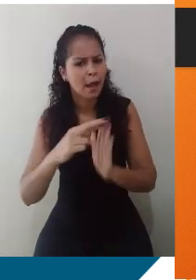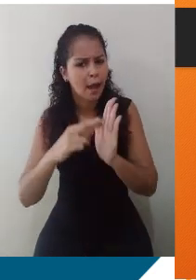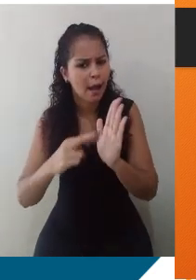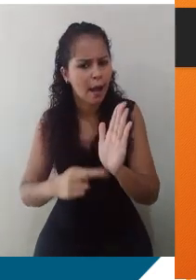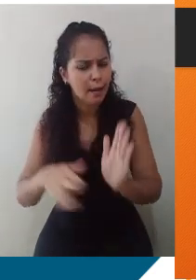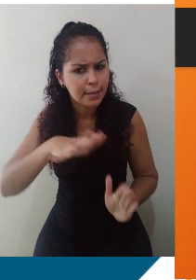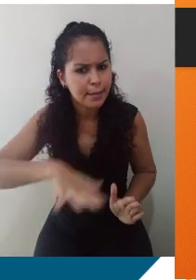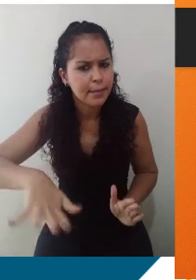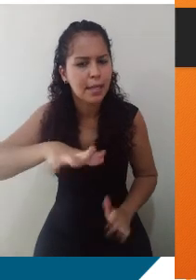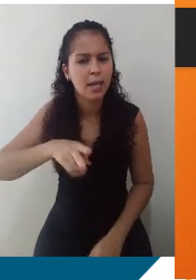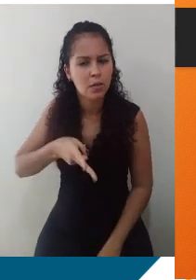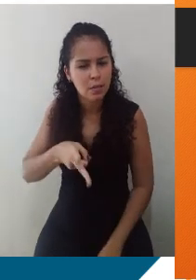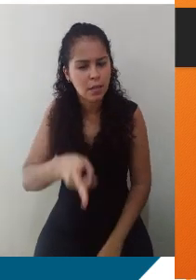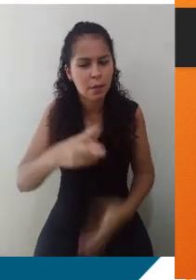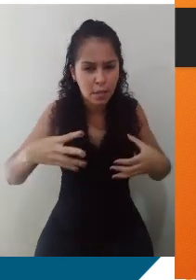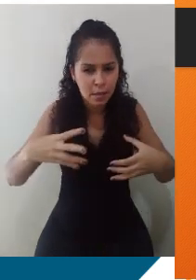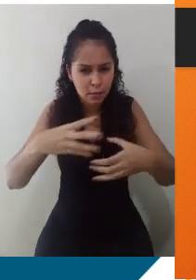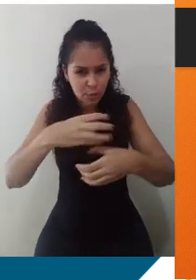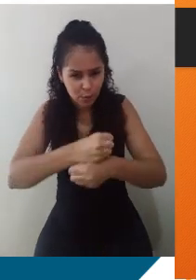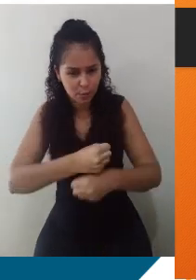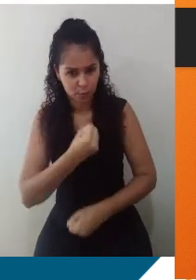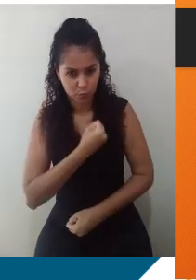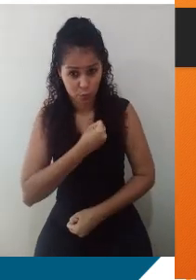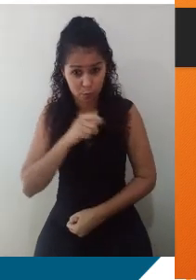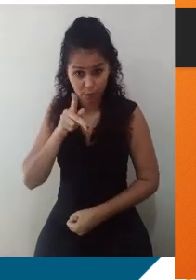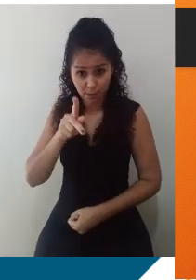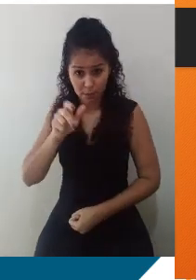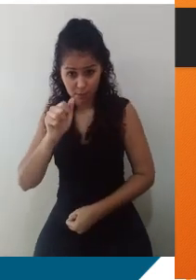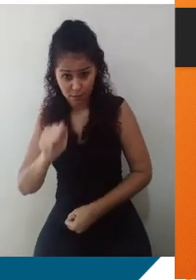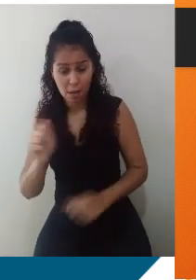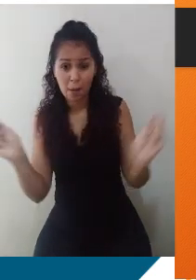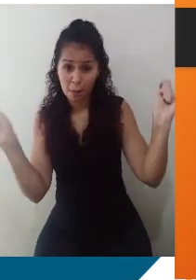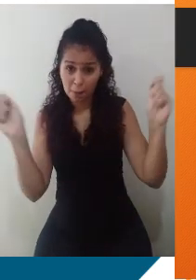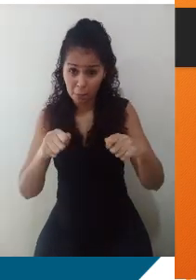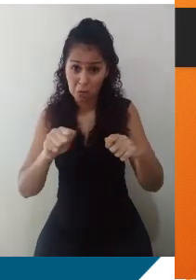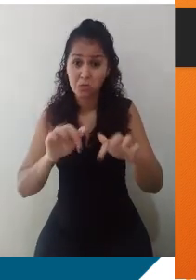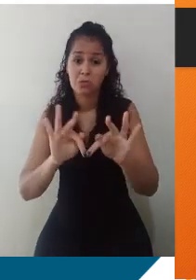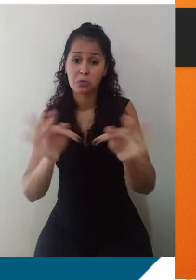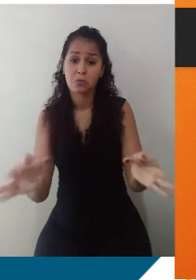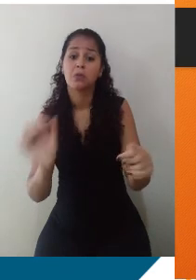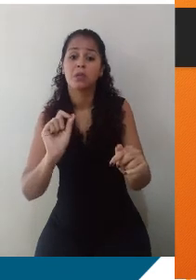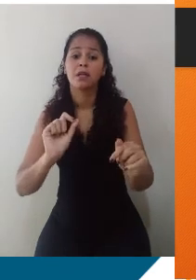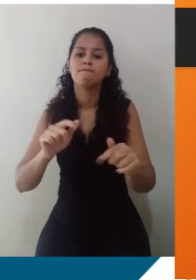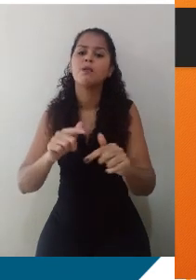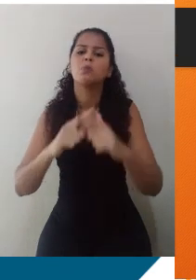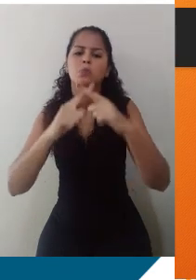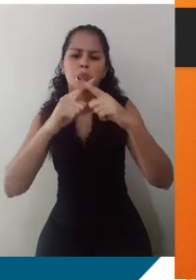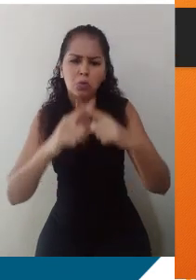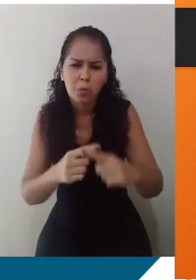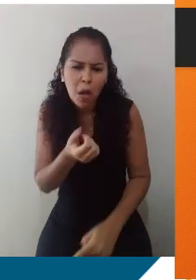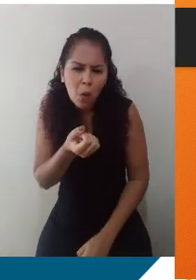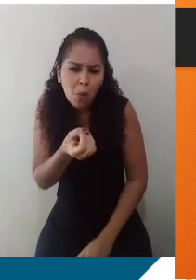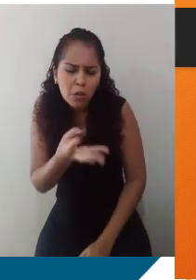regra geral. Sempre que eu estiver somando números que formam uma progressão aritmética, eu posso simplesmente multiplicar a